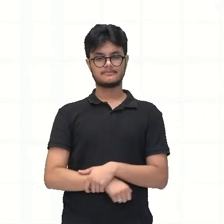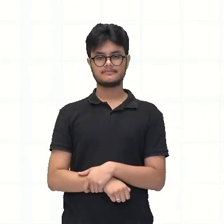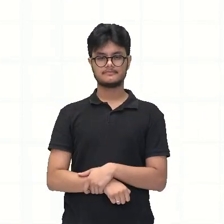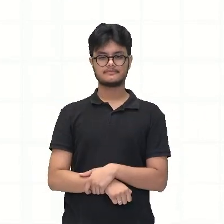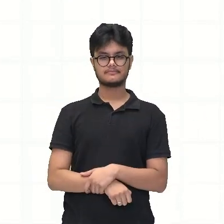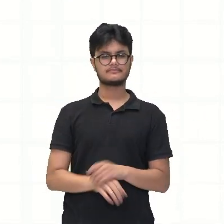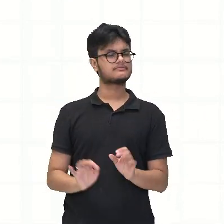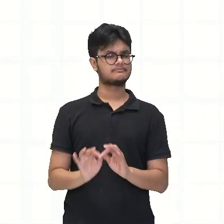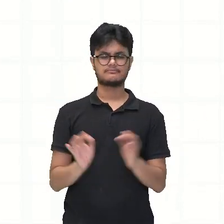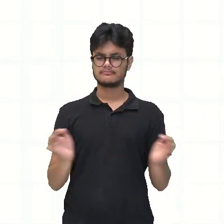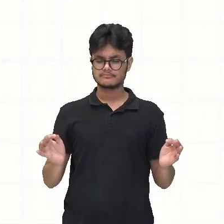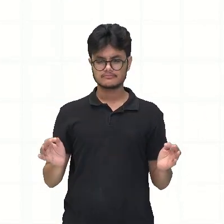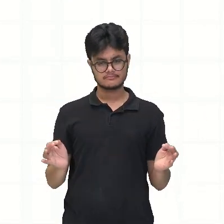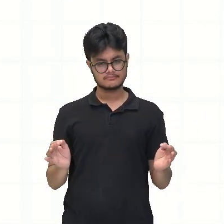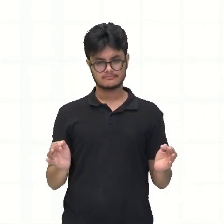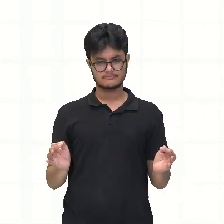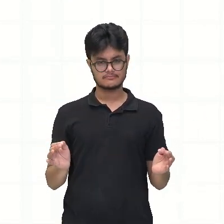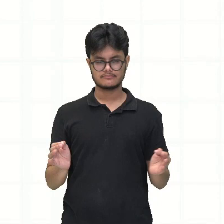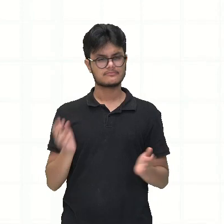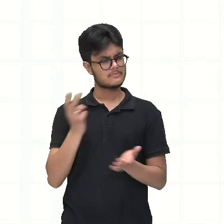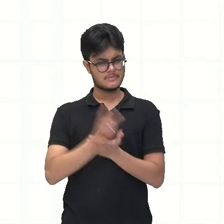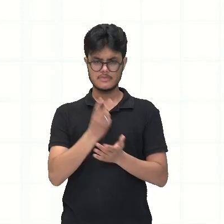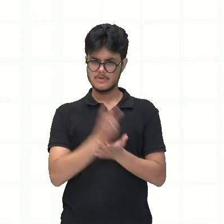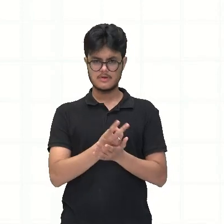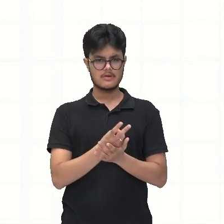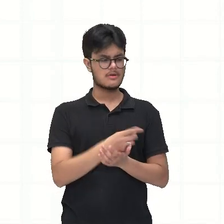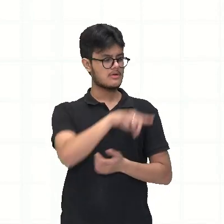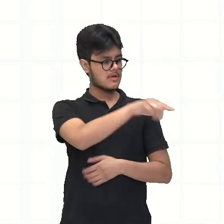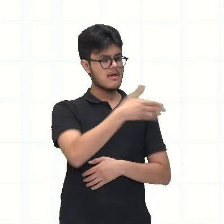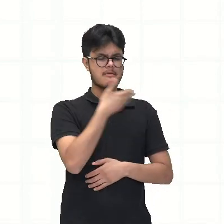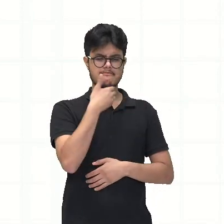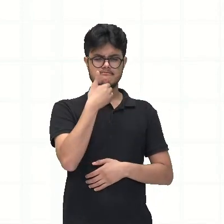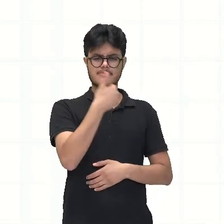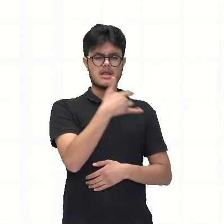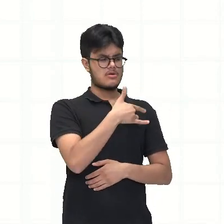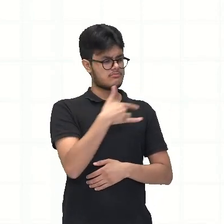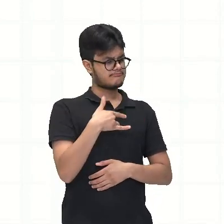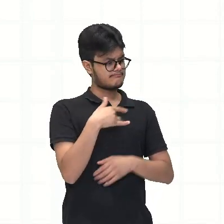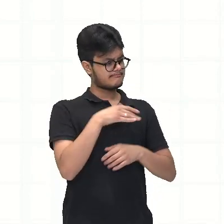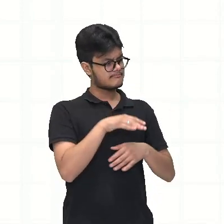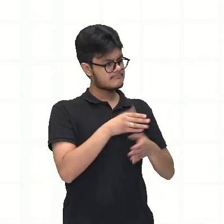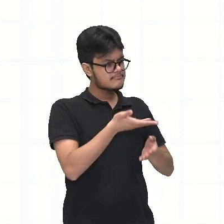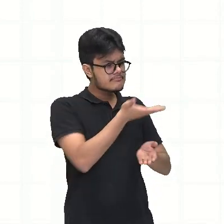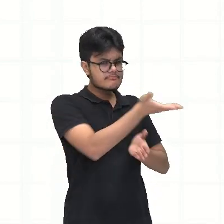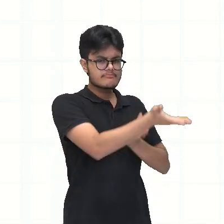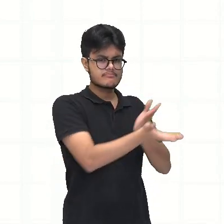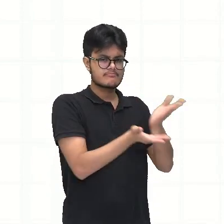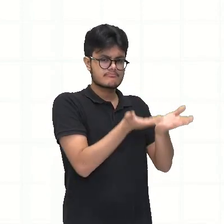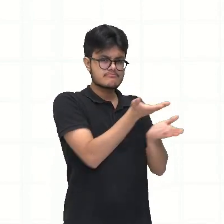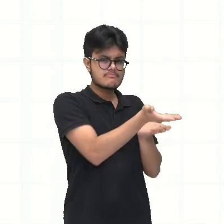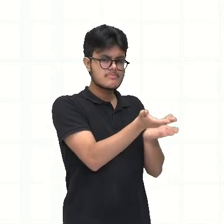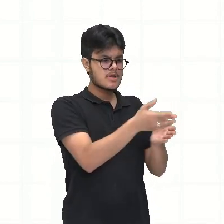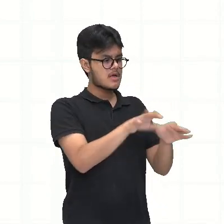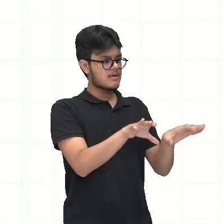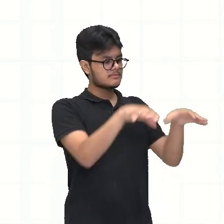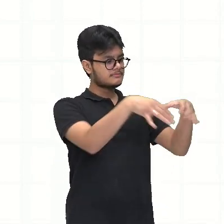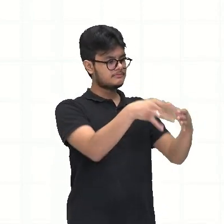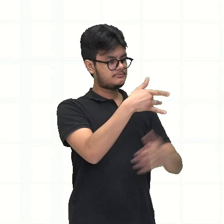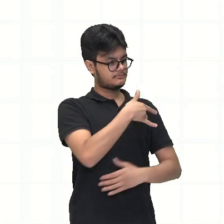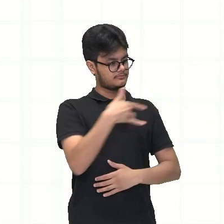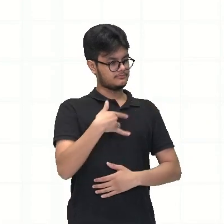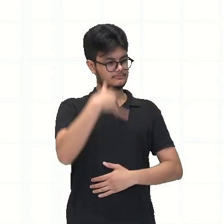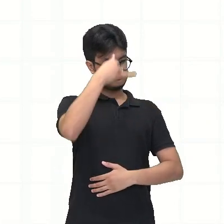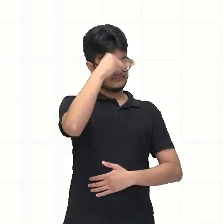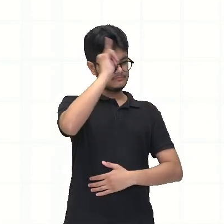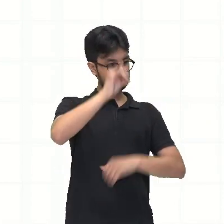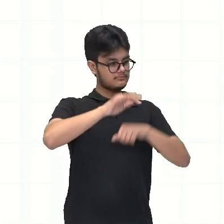vai querer que as condições sejam melhoradas, né? Sejam melhores para evitar doenças, além